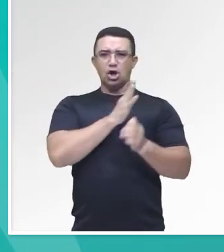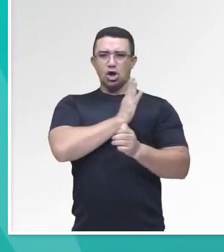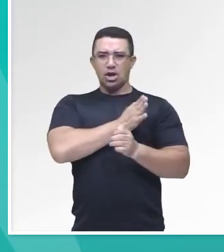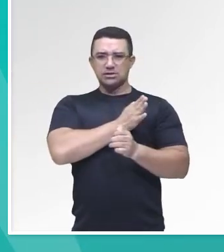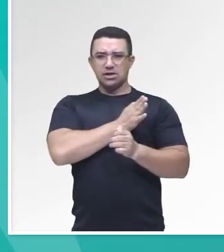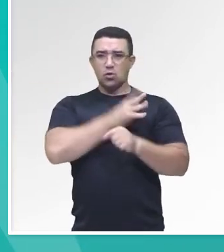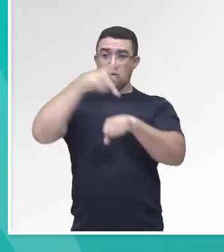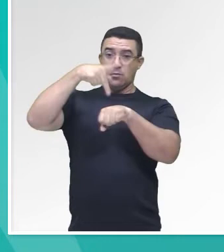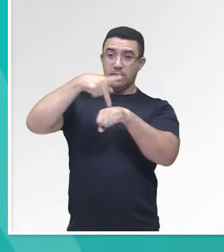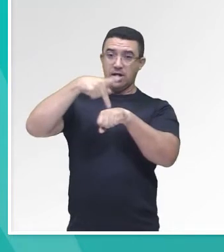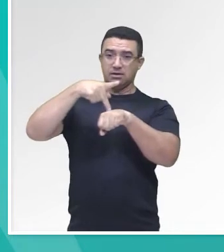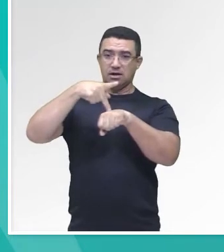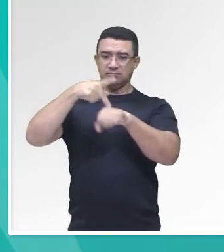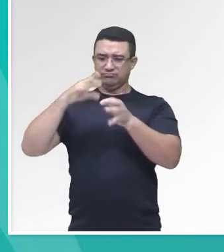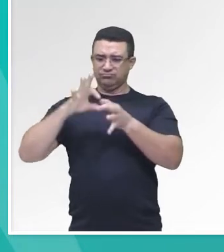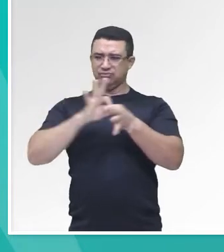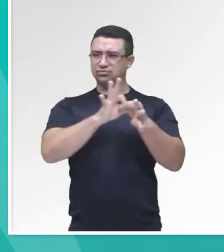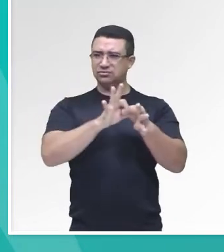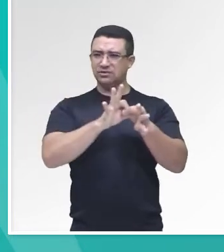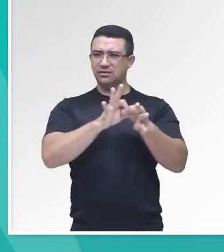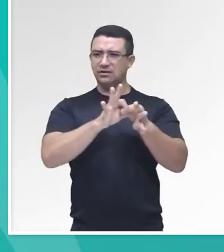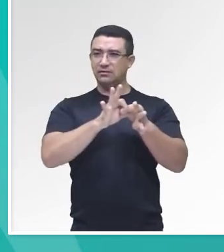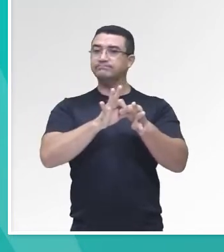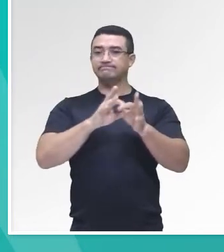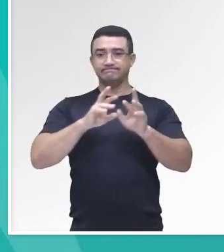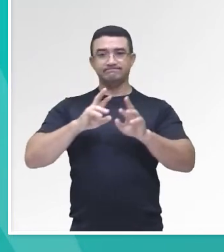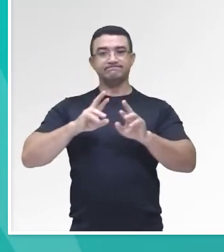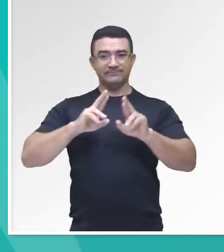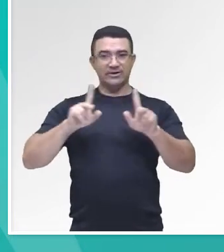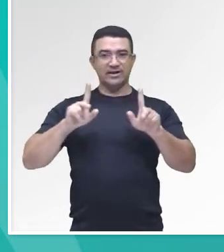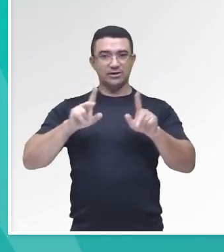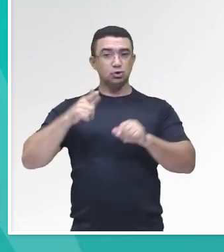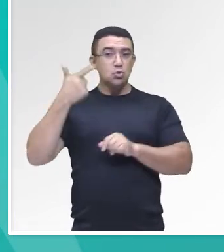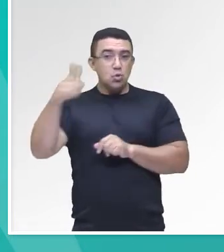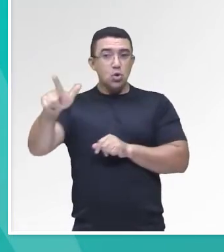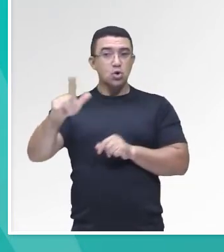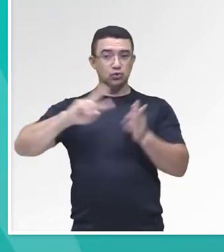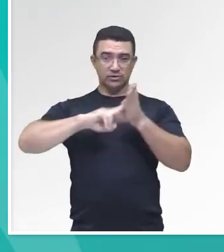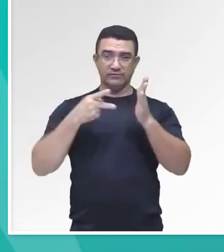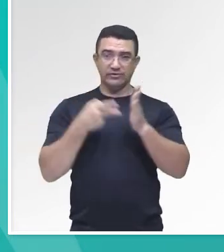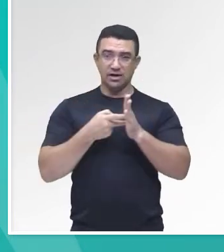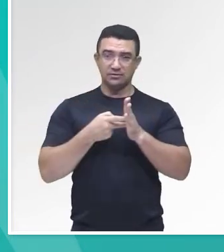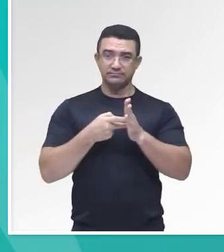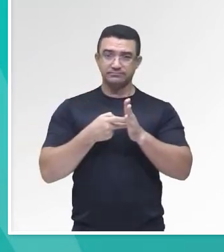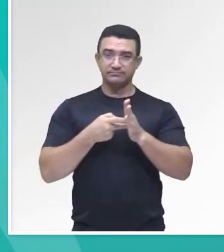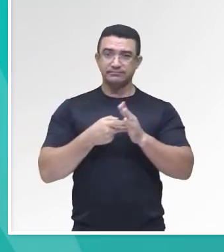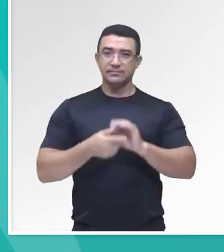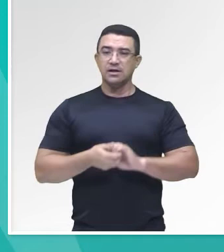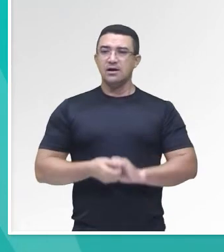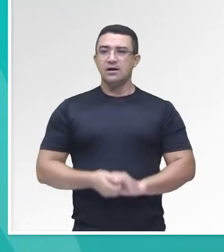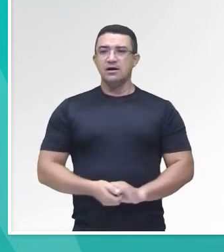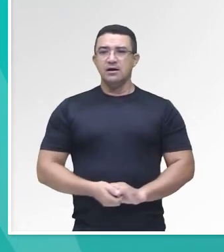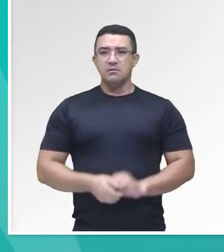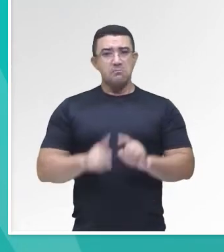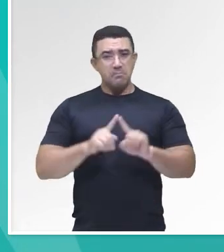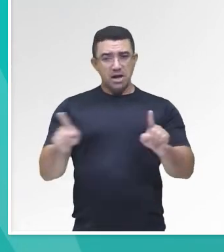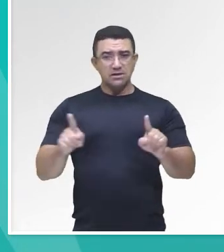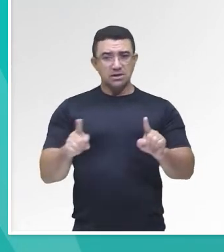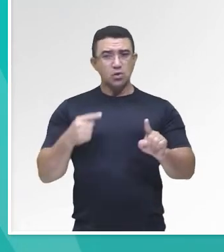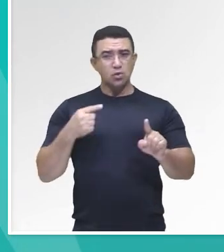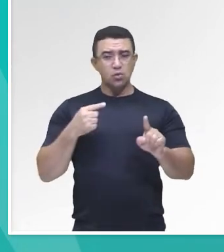relação com essa palavra aqui, né? Mas mesmo assim eu estou usando o